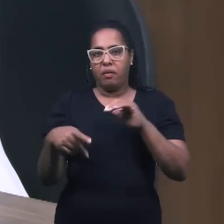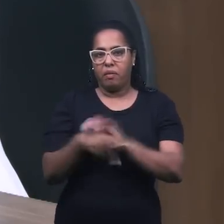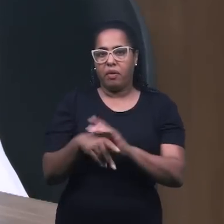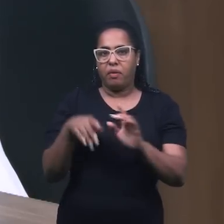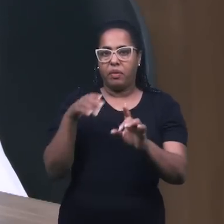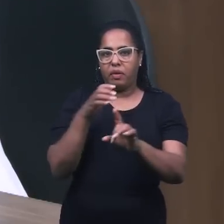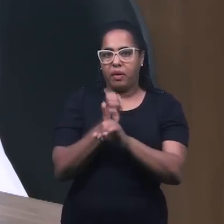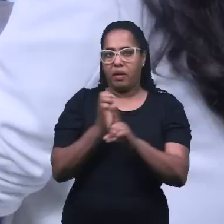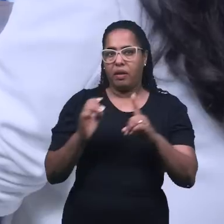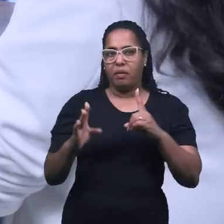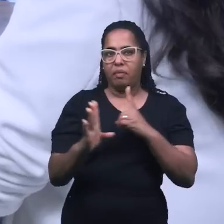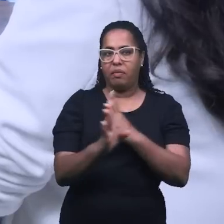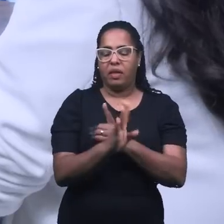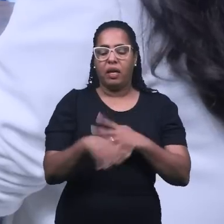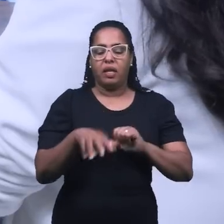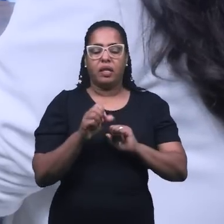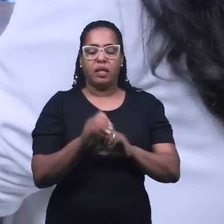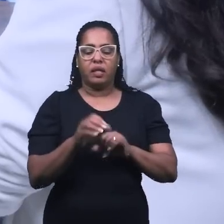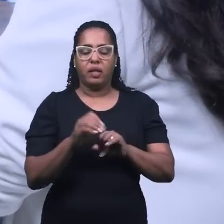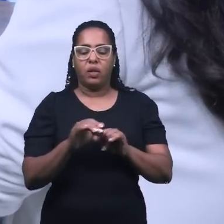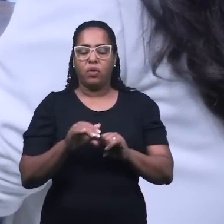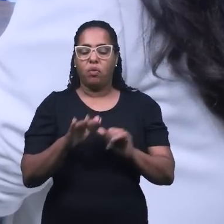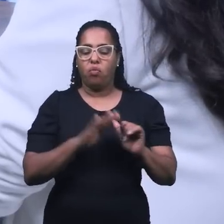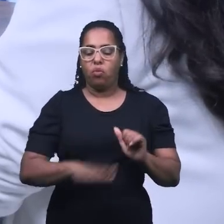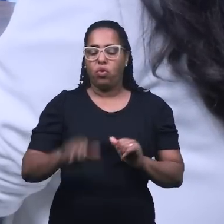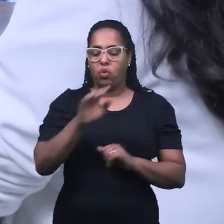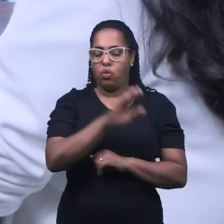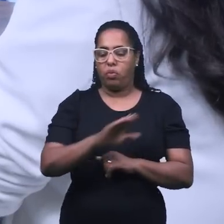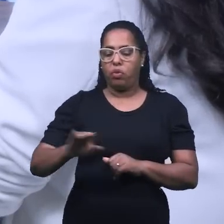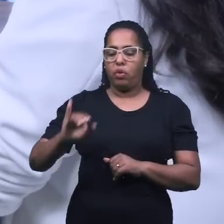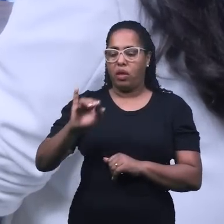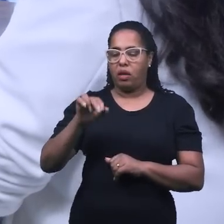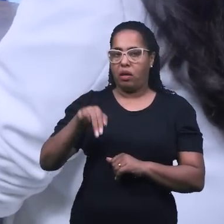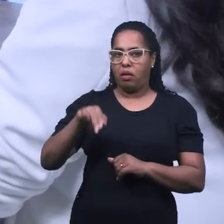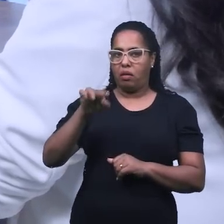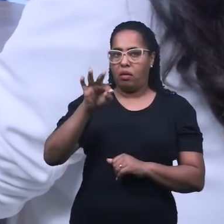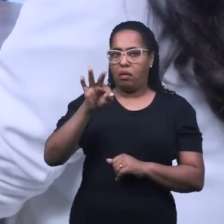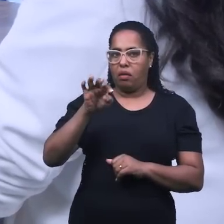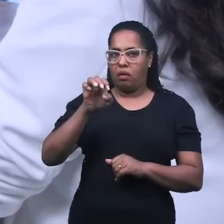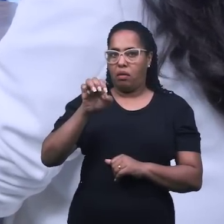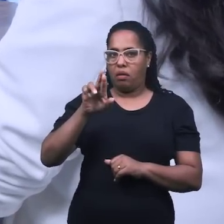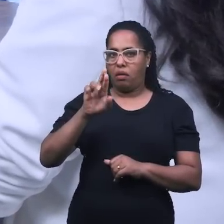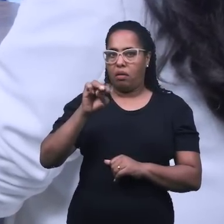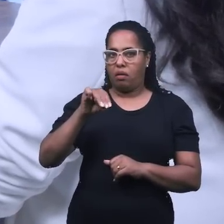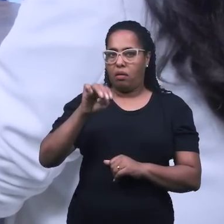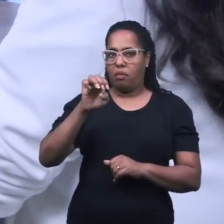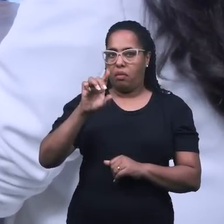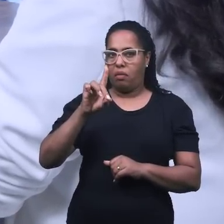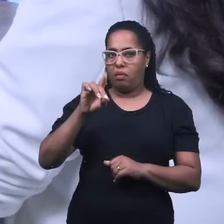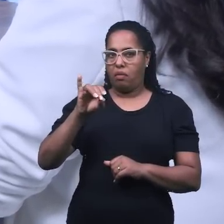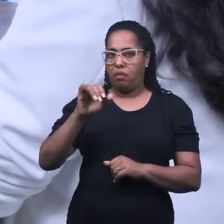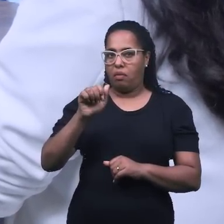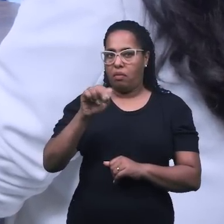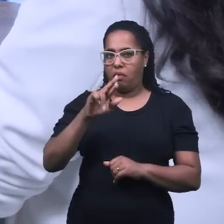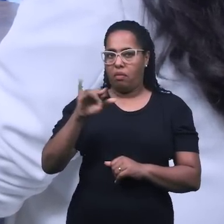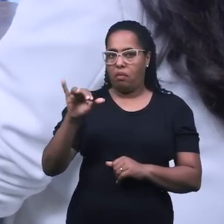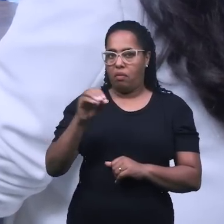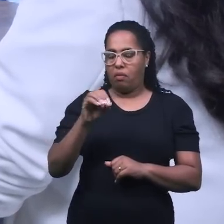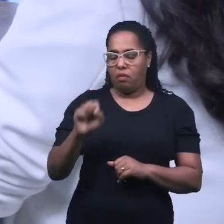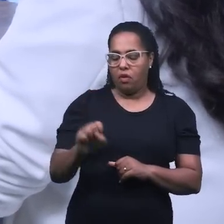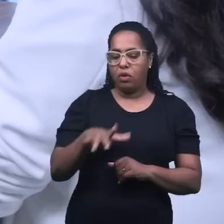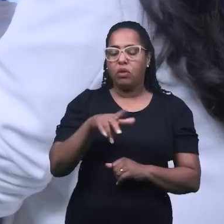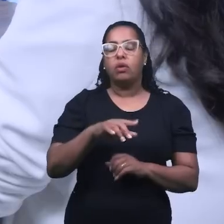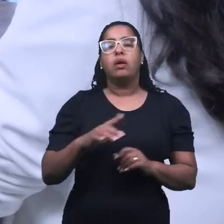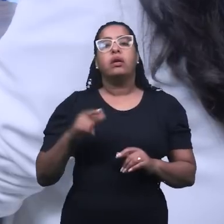as aulas da escola bíblica, né? Então eu dava aula para intermediários, elas iam ao ar toda quinta-feira às